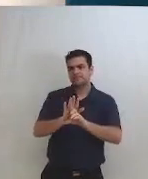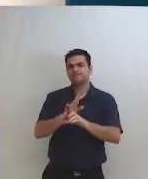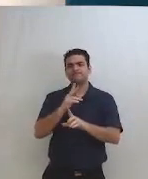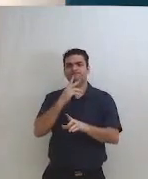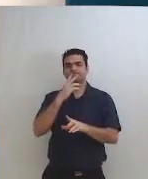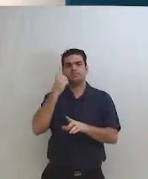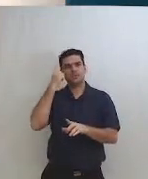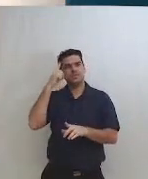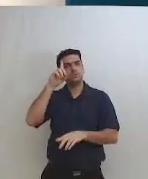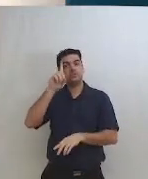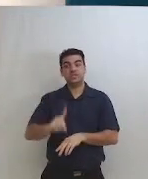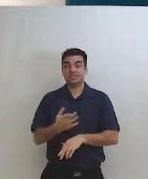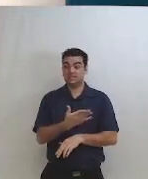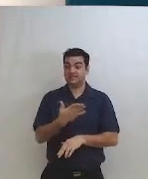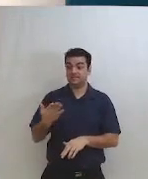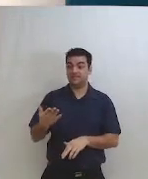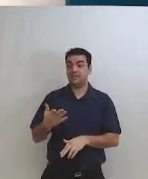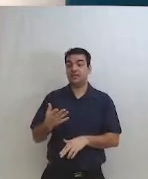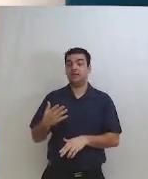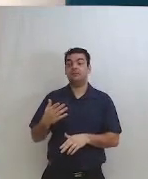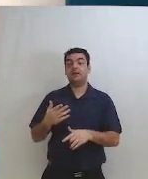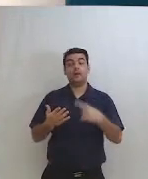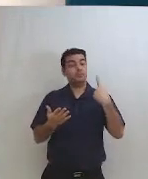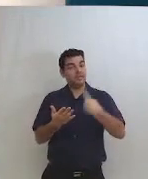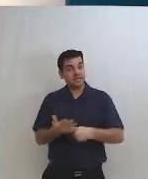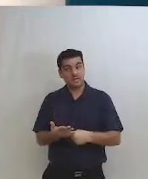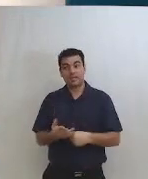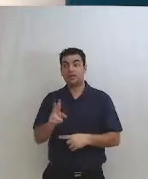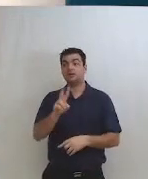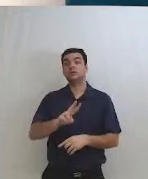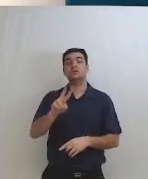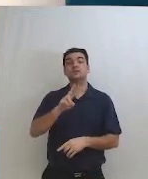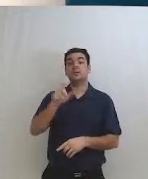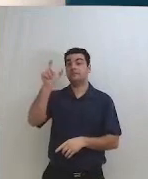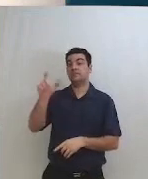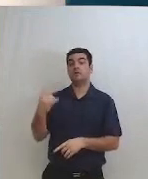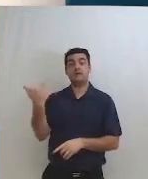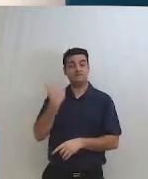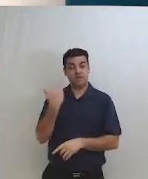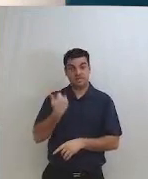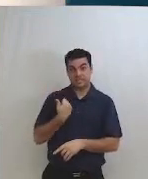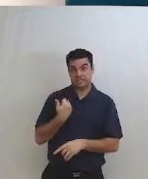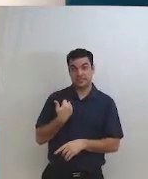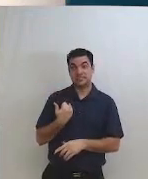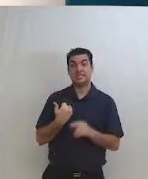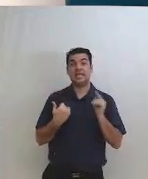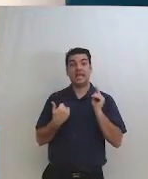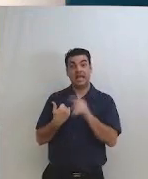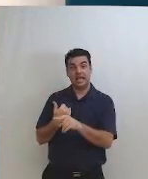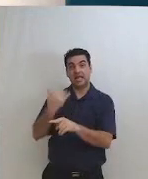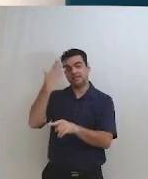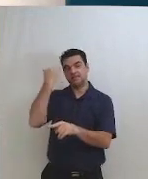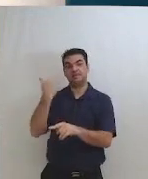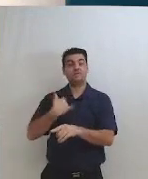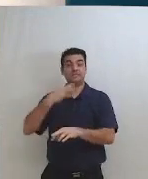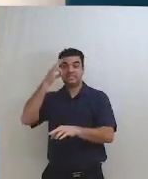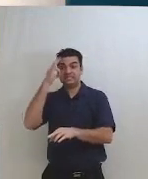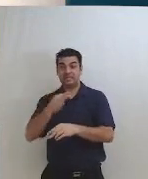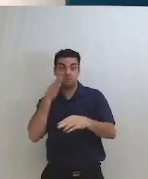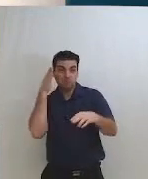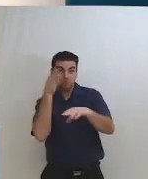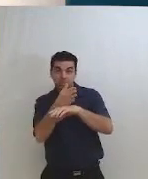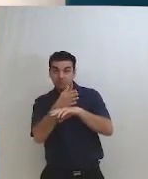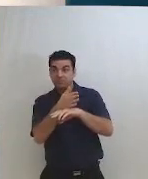instâncias ordinárias para legitimar a utilização do informante confidencial, que foi a pessoa responsável pelas informações incriminatórias que